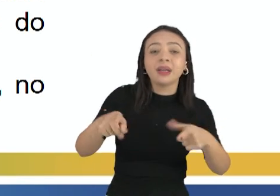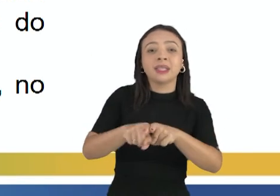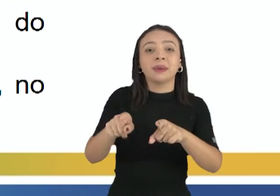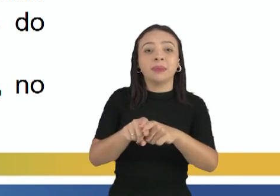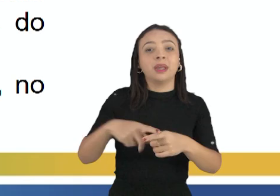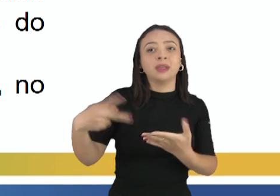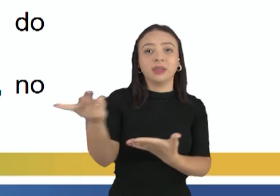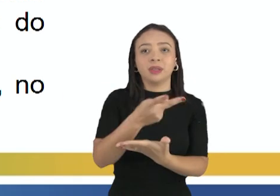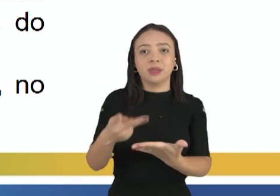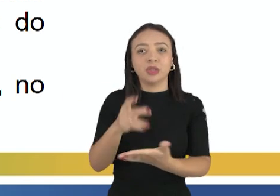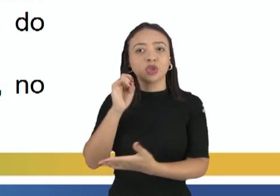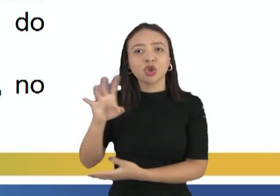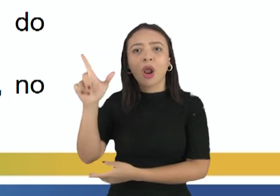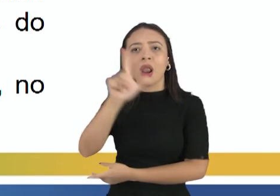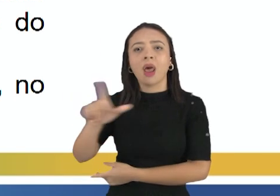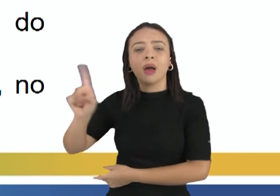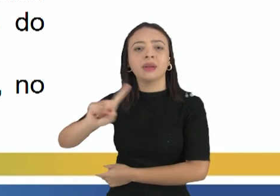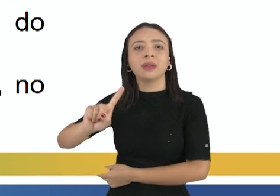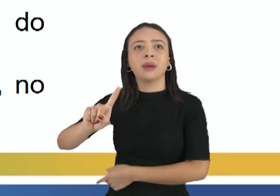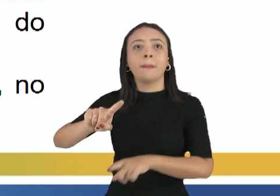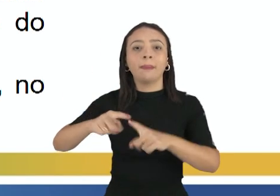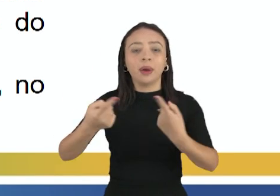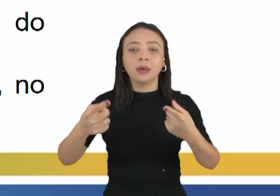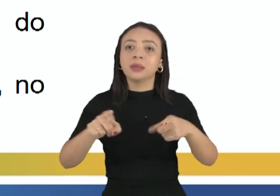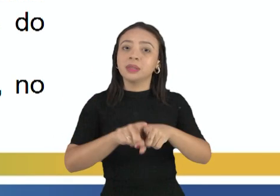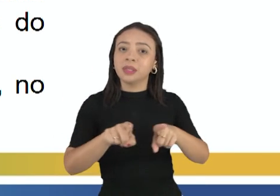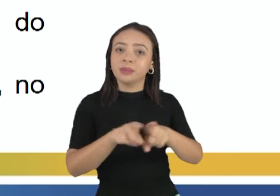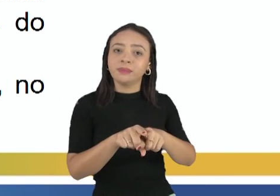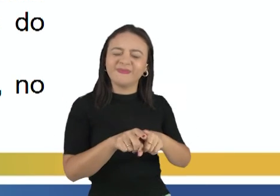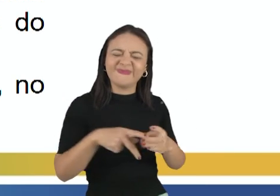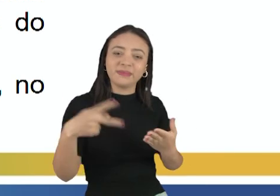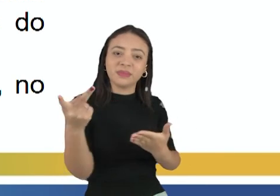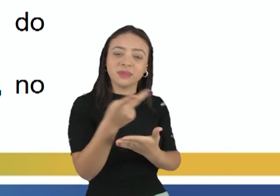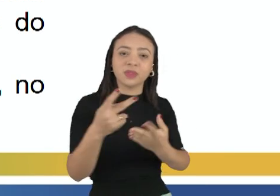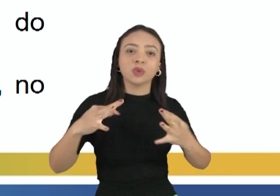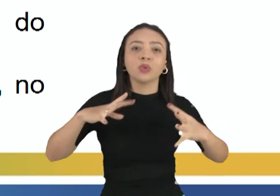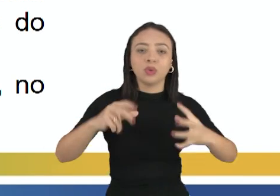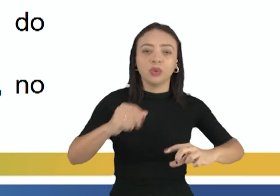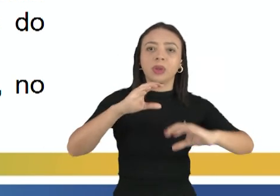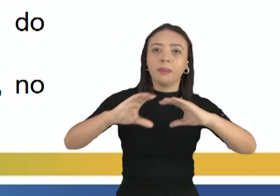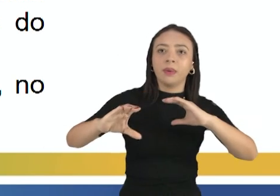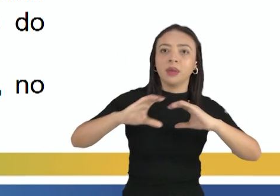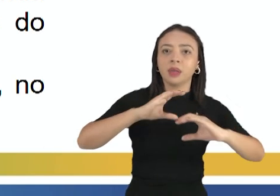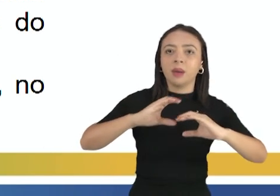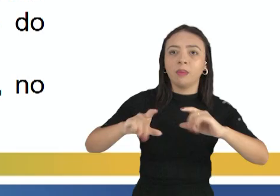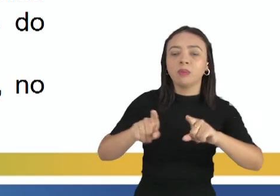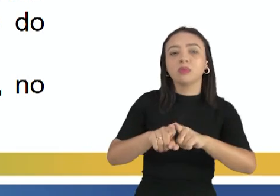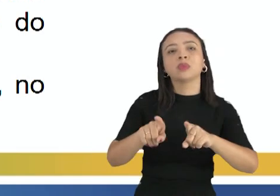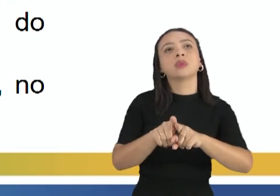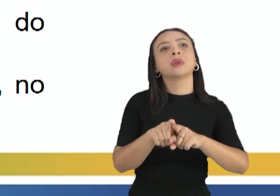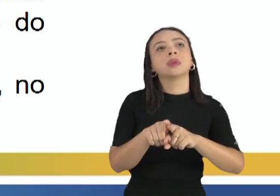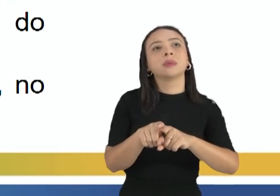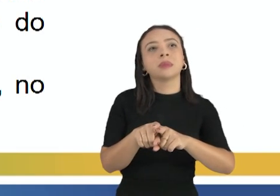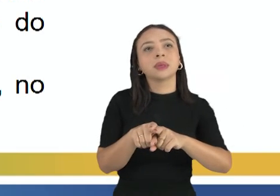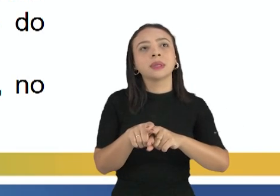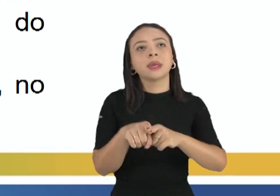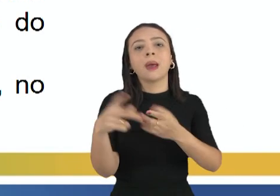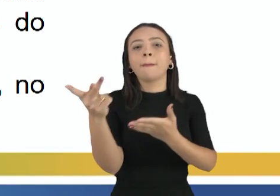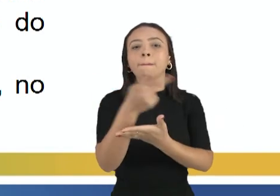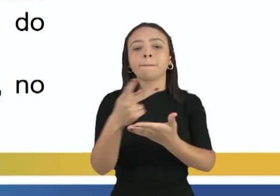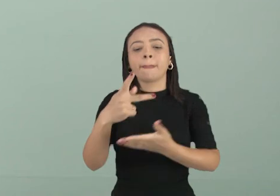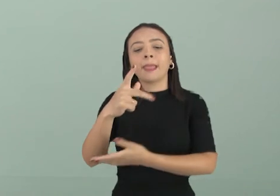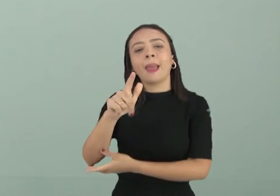tratava só da literatura, tratava-se da arte no todo, da música, das artes